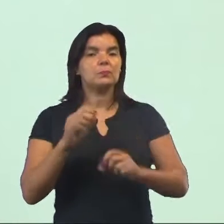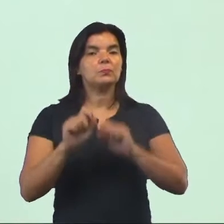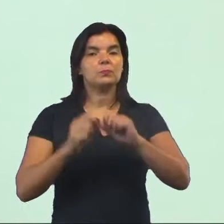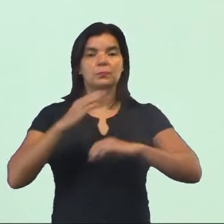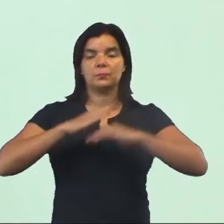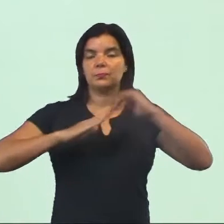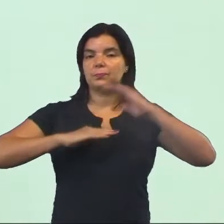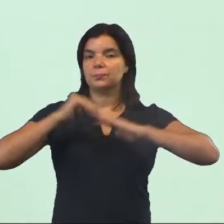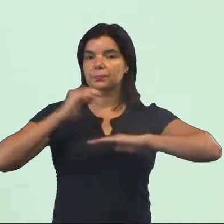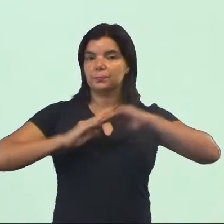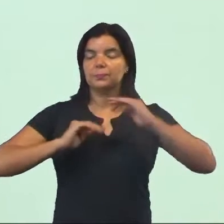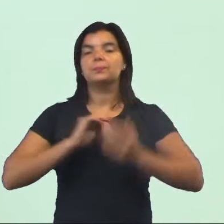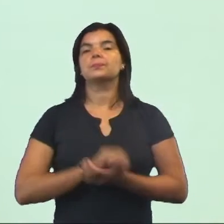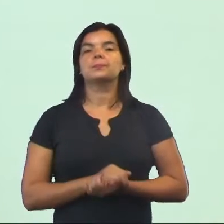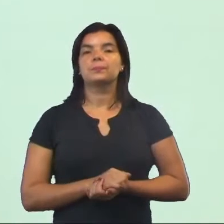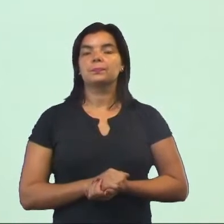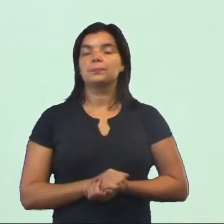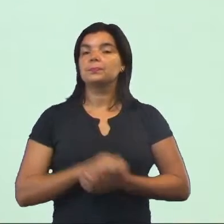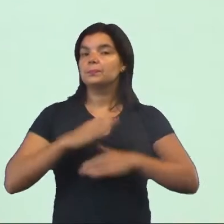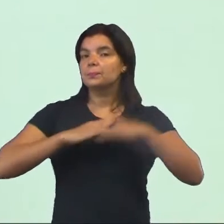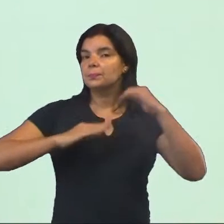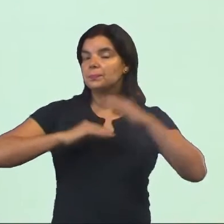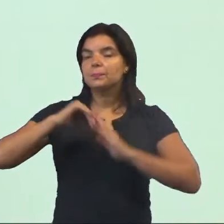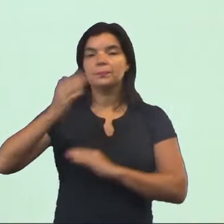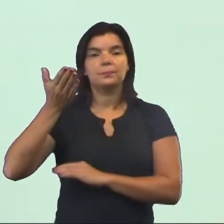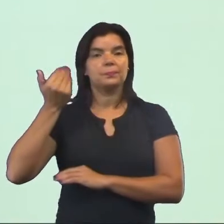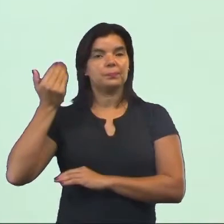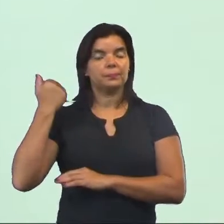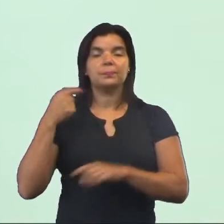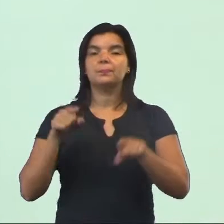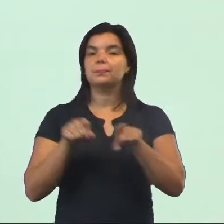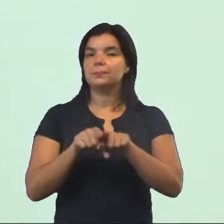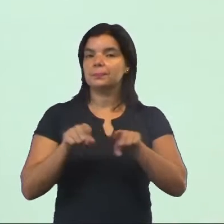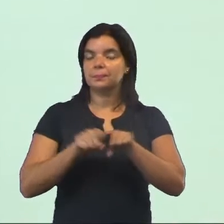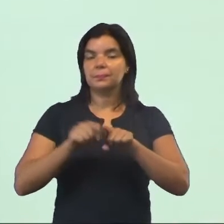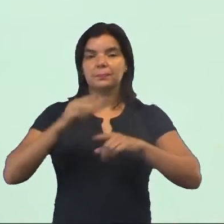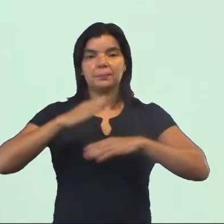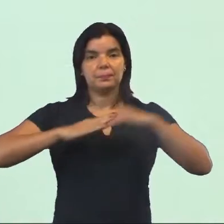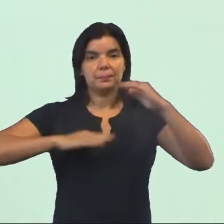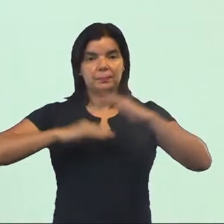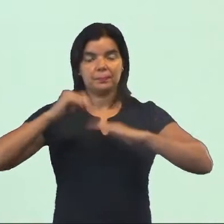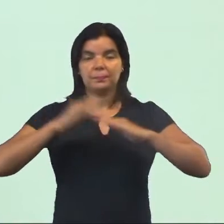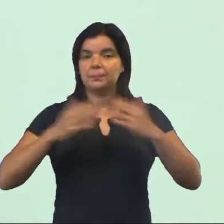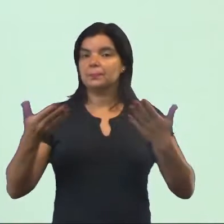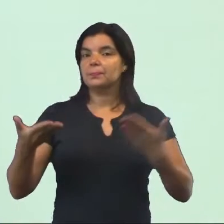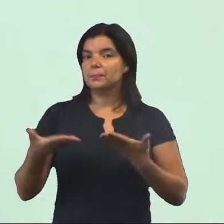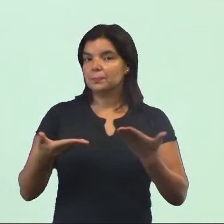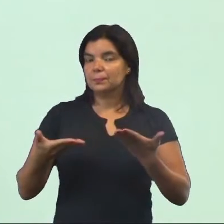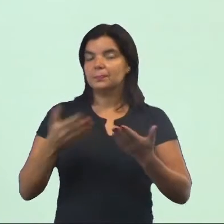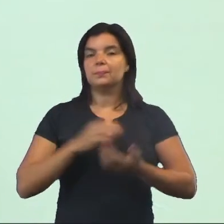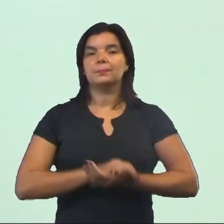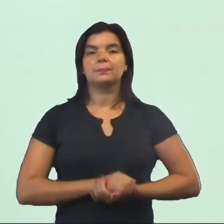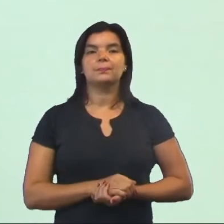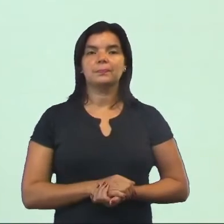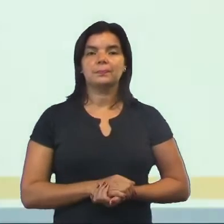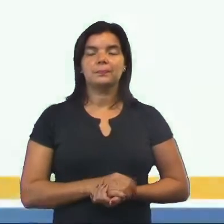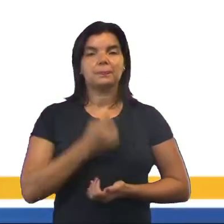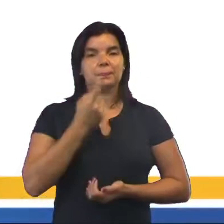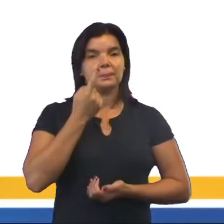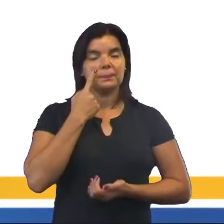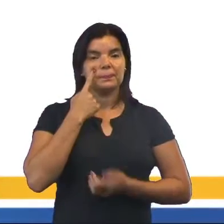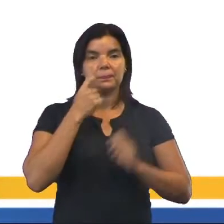sobre profissões, profissões do passado e também profissões atuais. Vamos